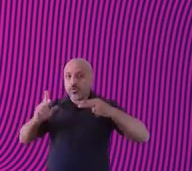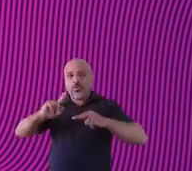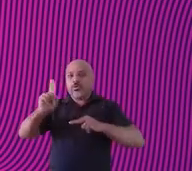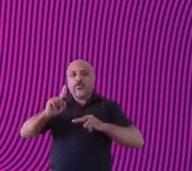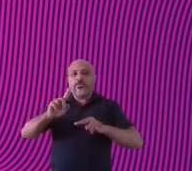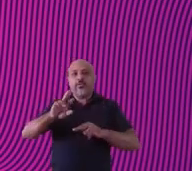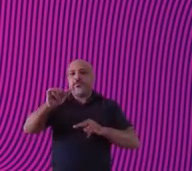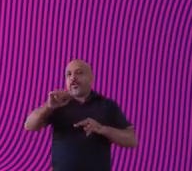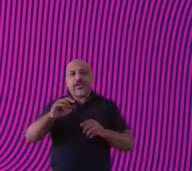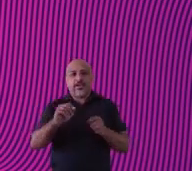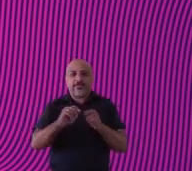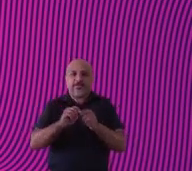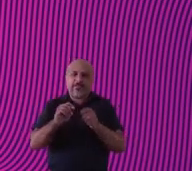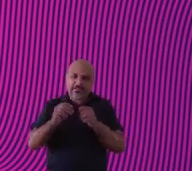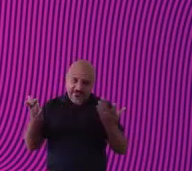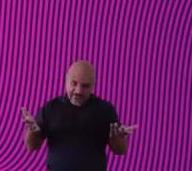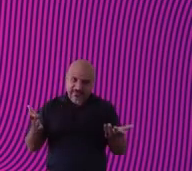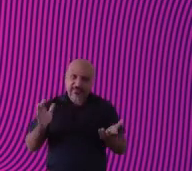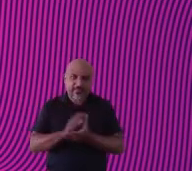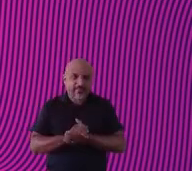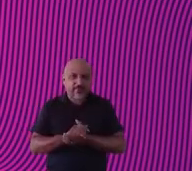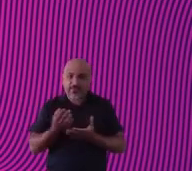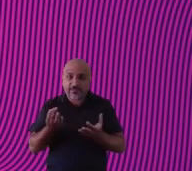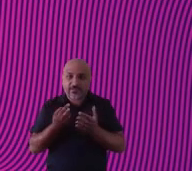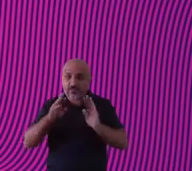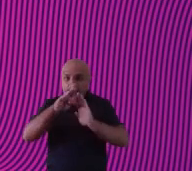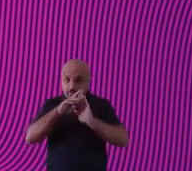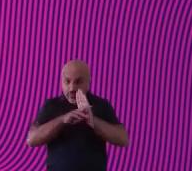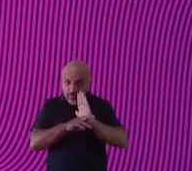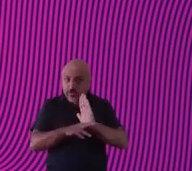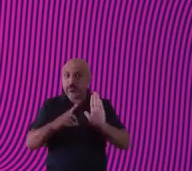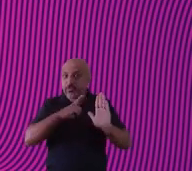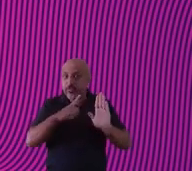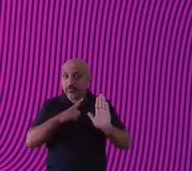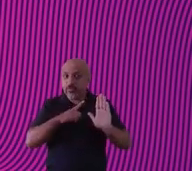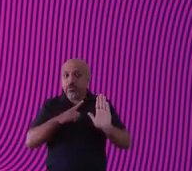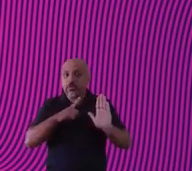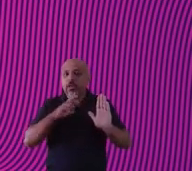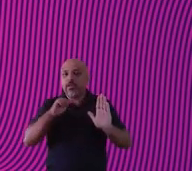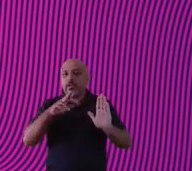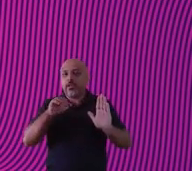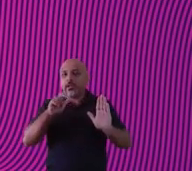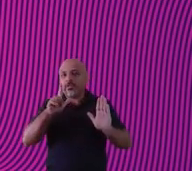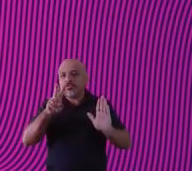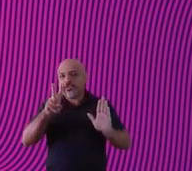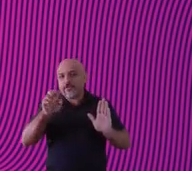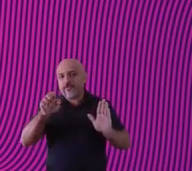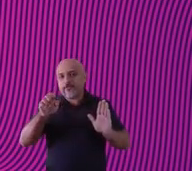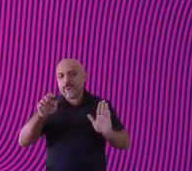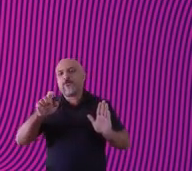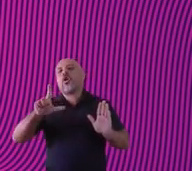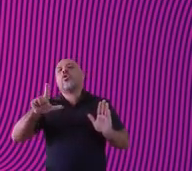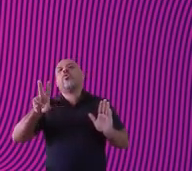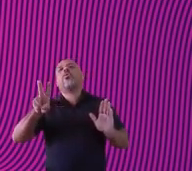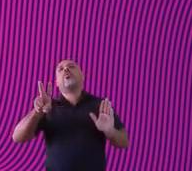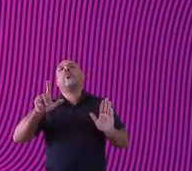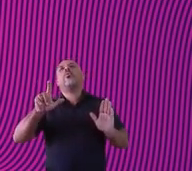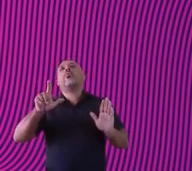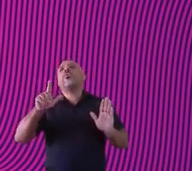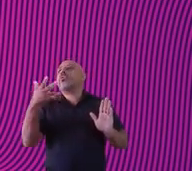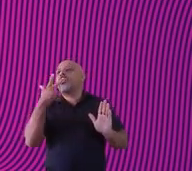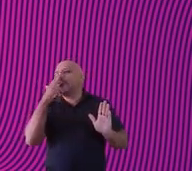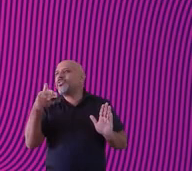transportar e vai fazer os excelente protocolos que a gente tem hoje por inelegível entendeu então acho que acho que não vai